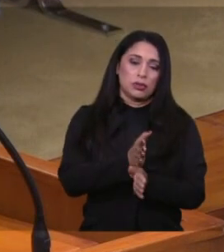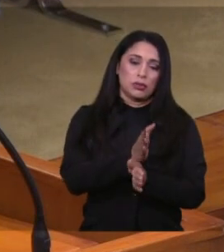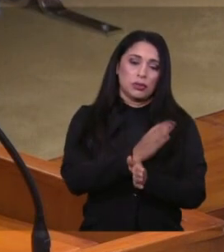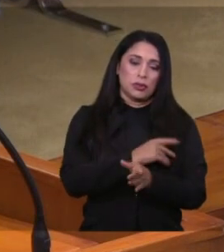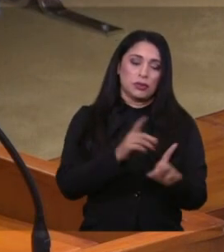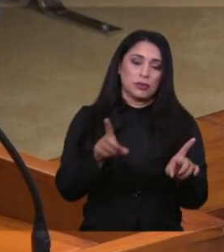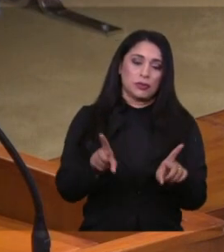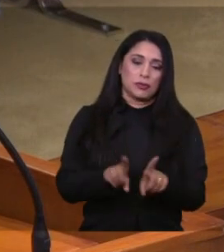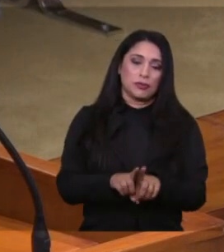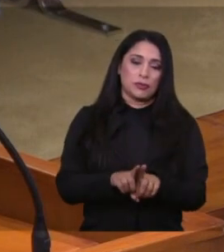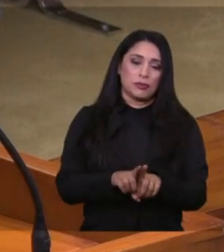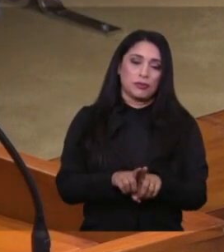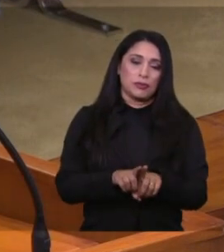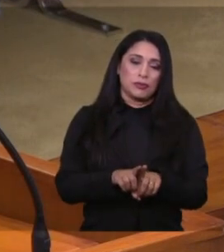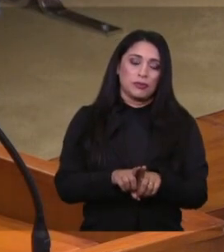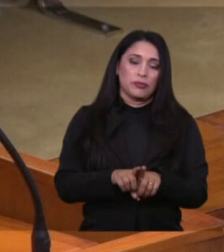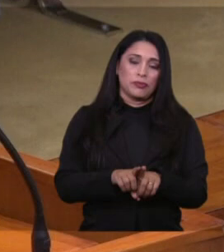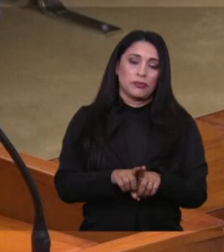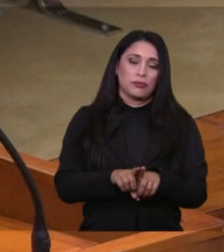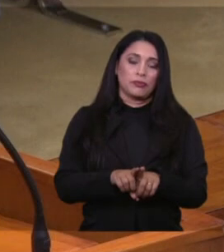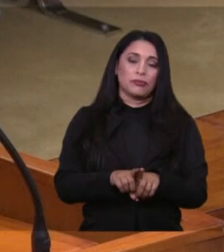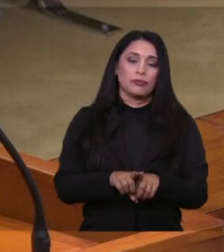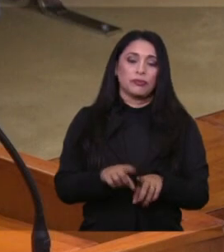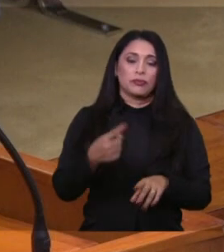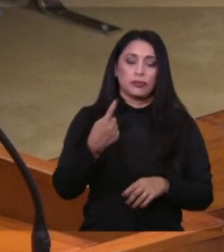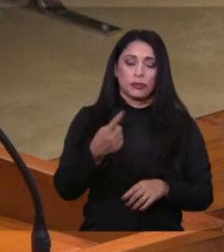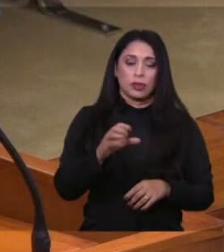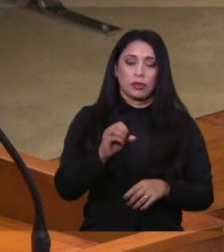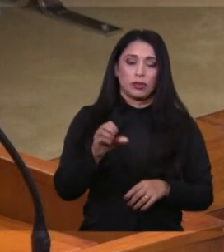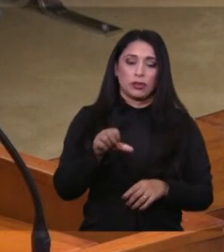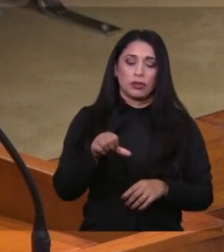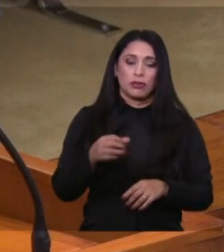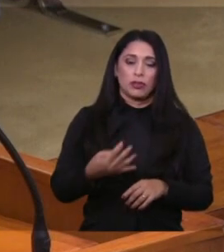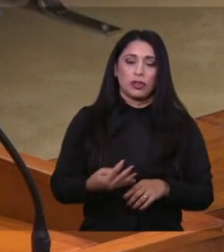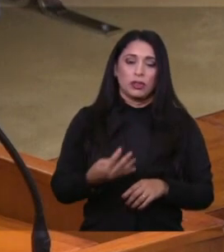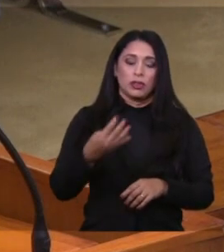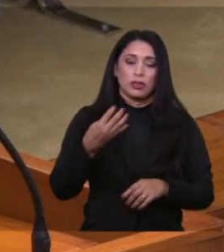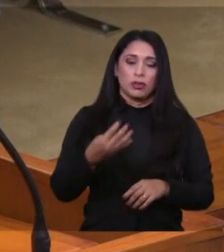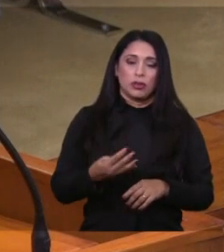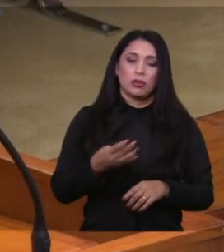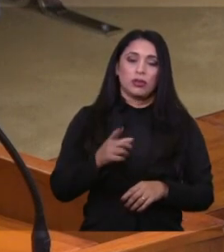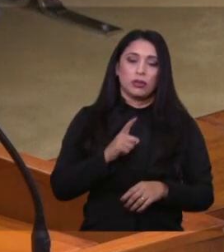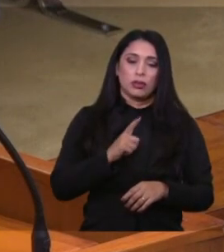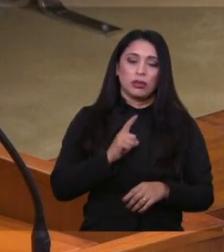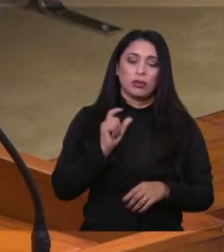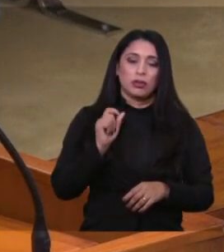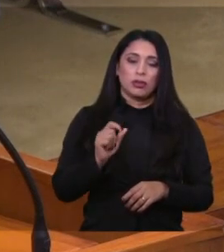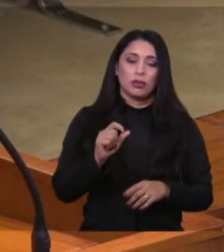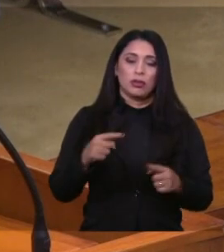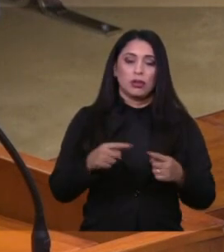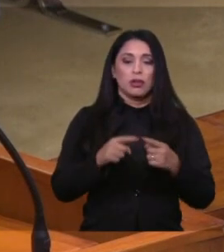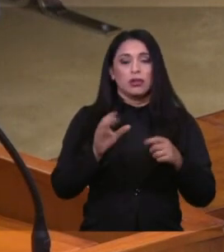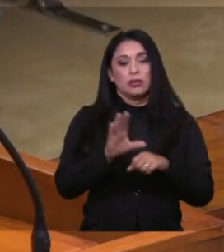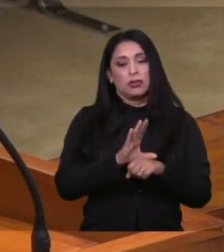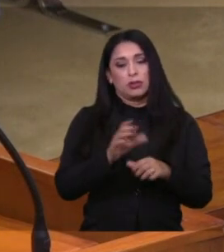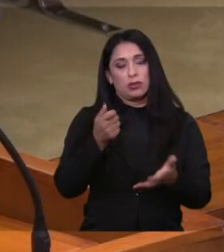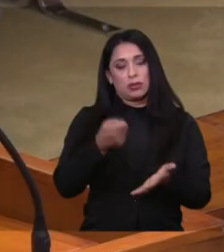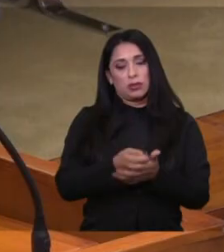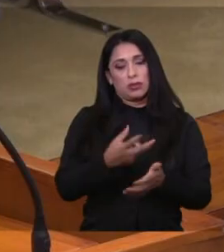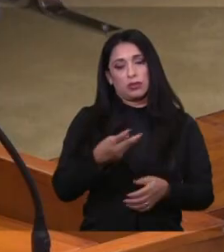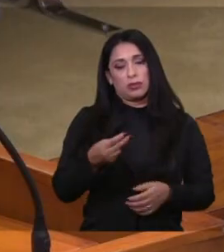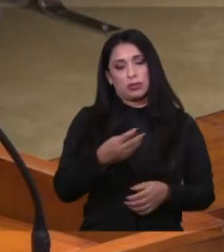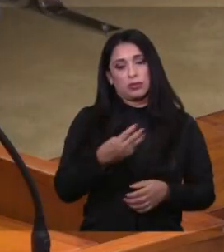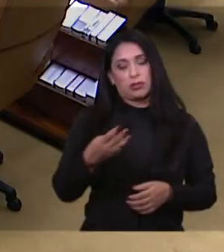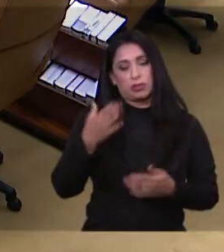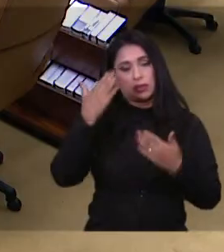aplicaria esse precedente do tema 1094 e conduziria, portanto, a ideia da constitucionalidade da cobrança de 2023.